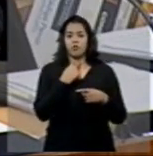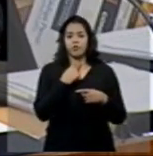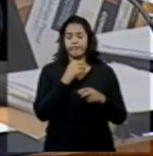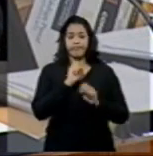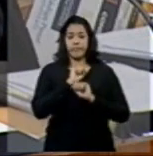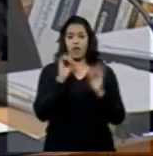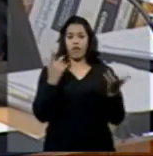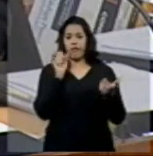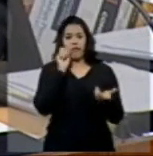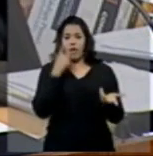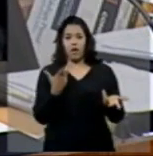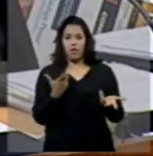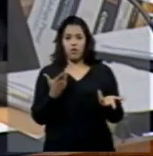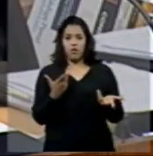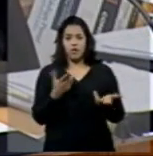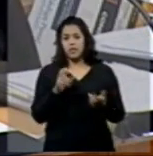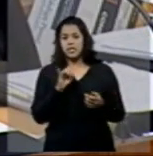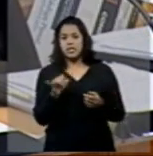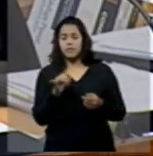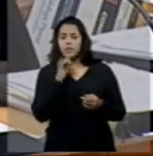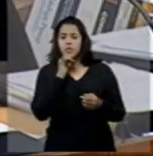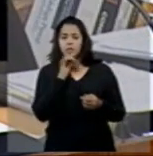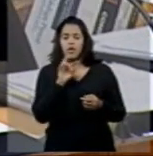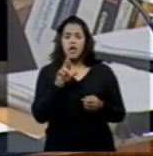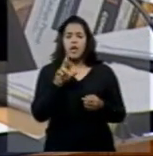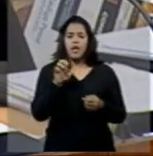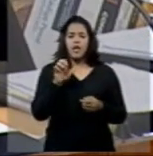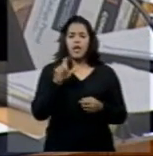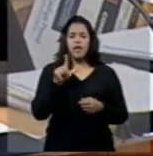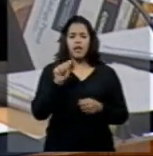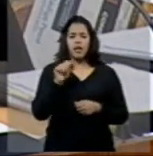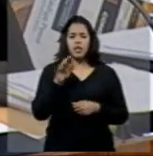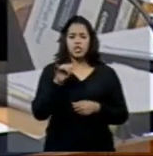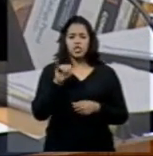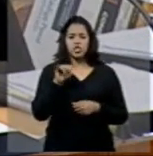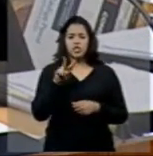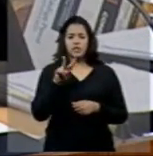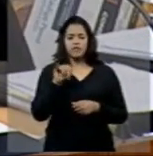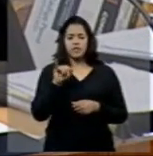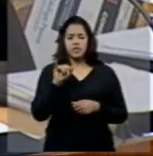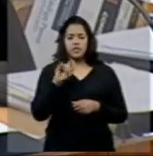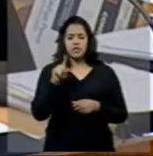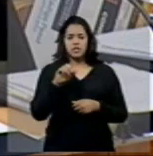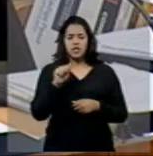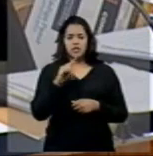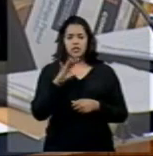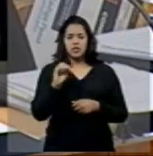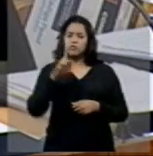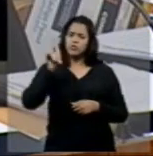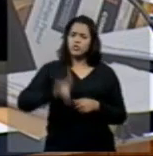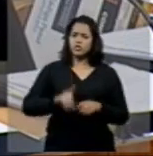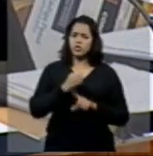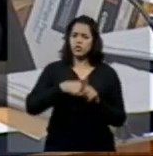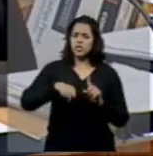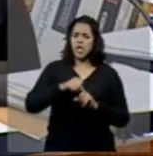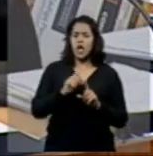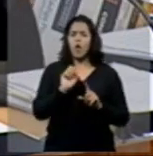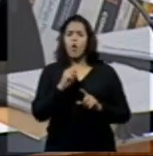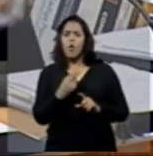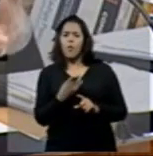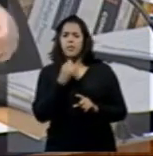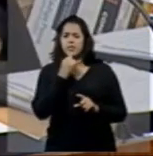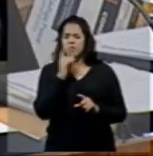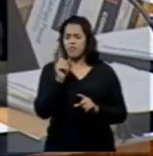óbvio, discussão sobre a relativização de direitos sociais ou a desvalorização do trabalho,